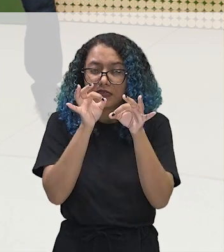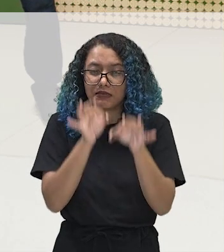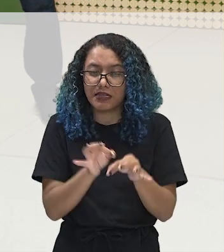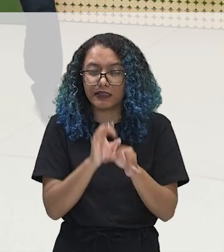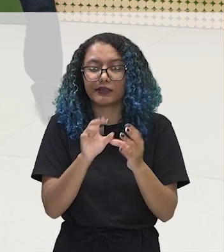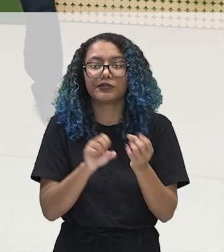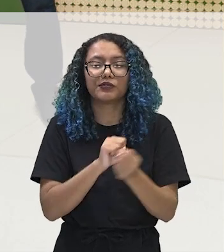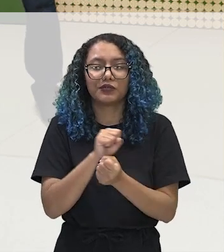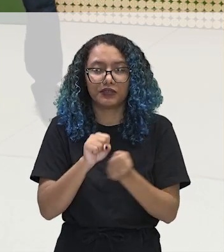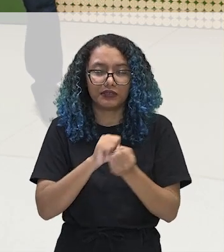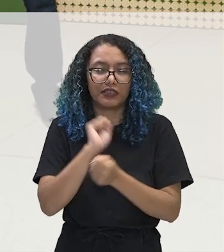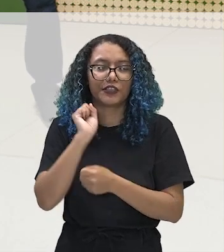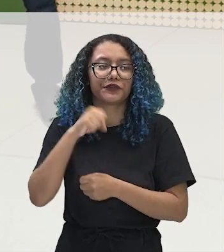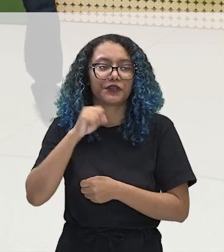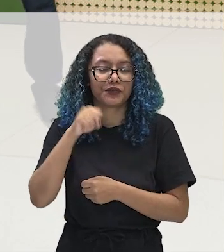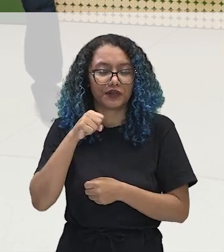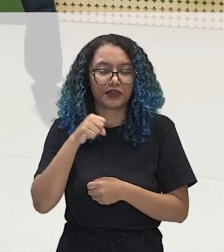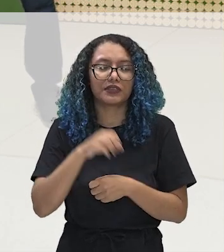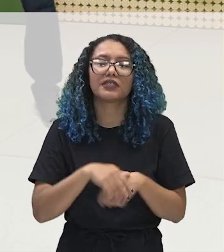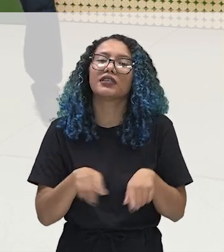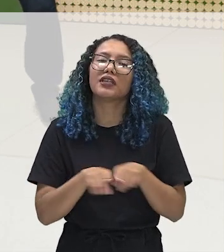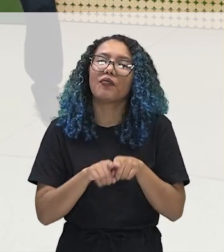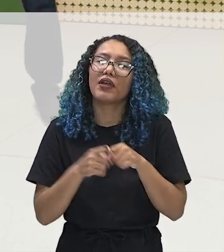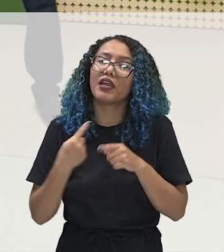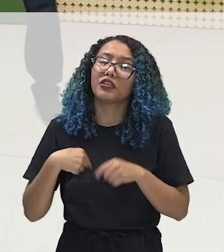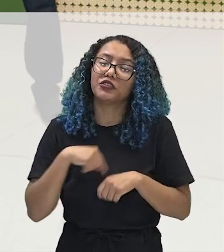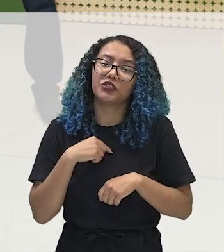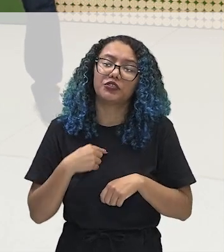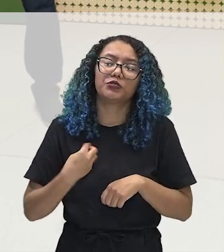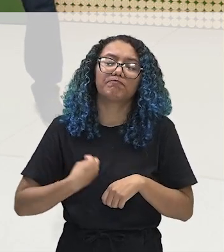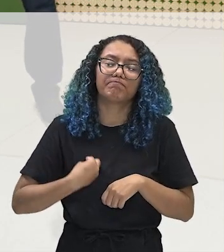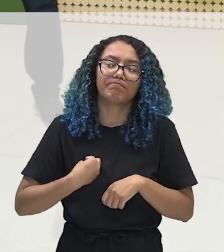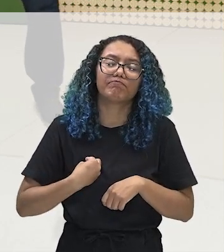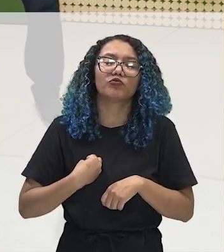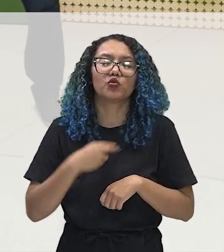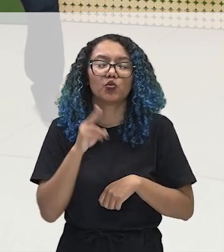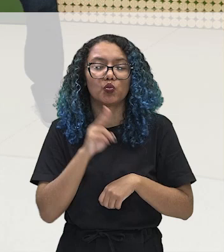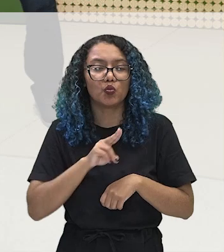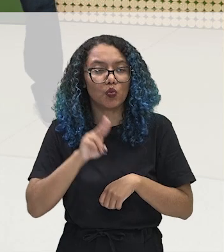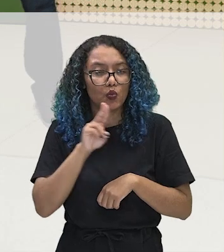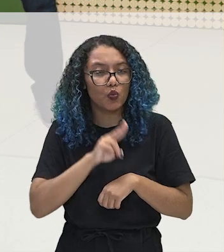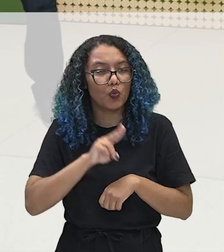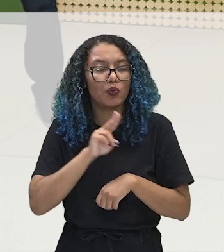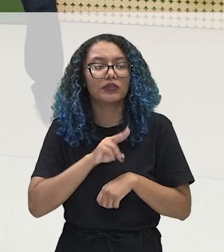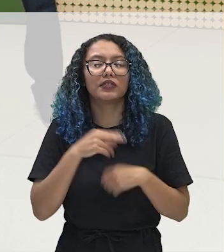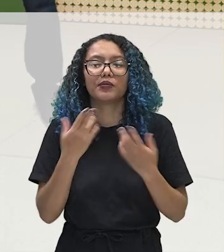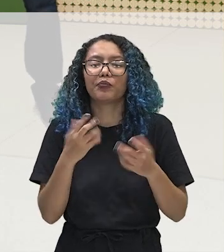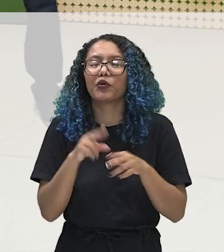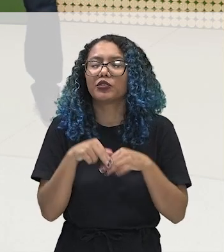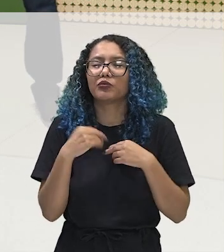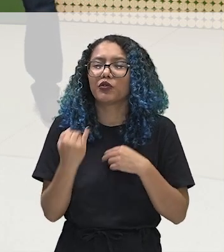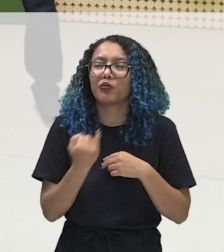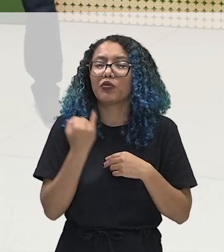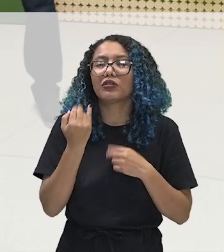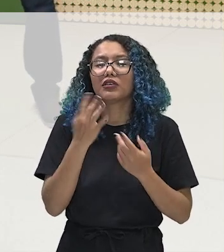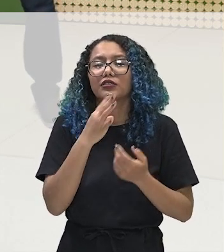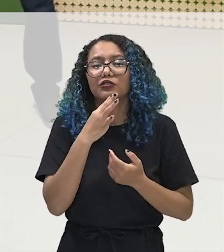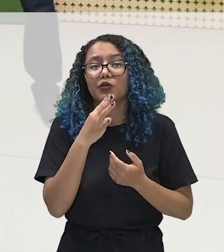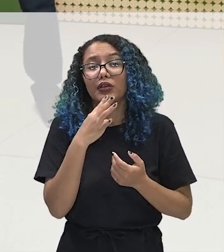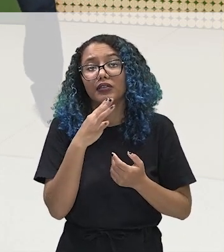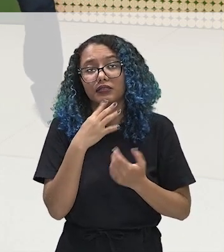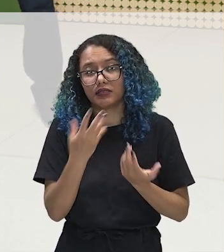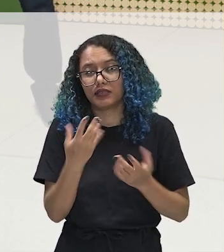com certeza está presente no nosso dia a dia e, por isso, é importante que nós saibamos um pouco mais sobre o que ela